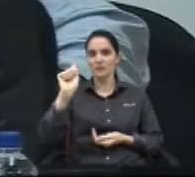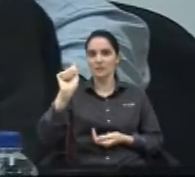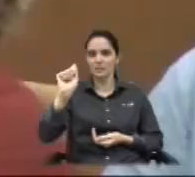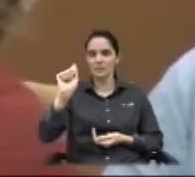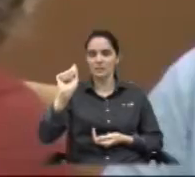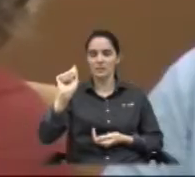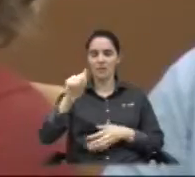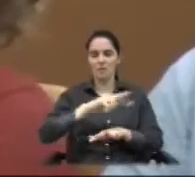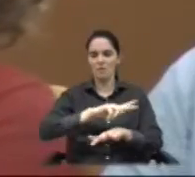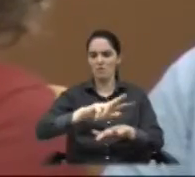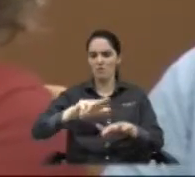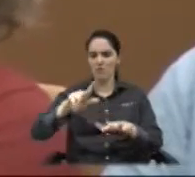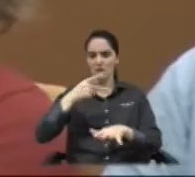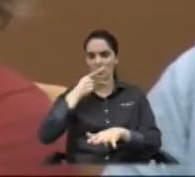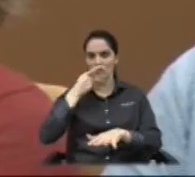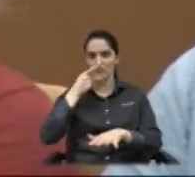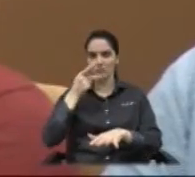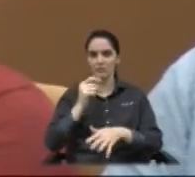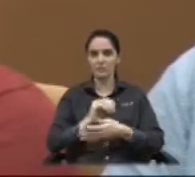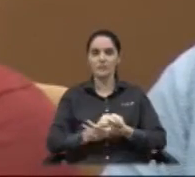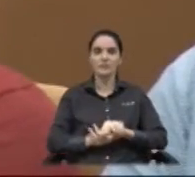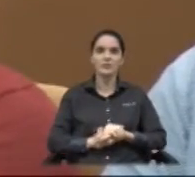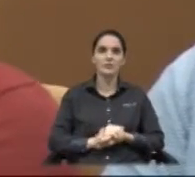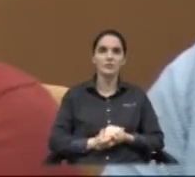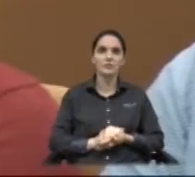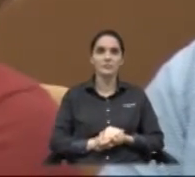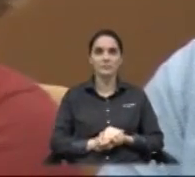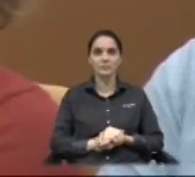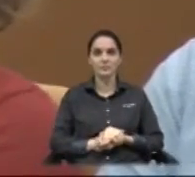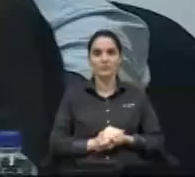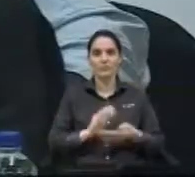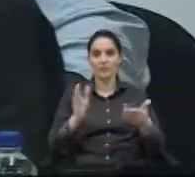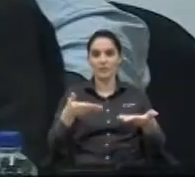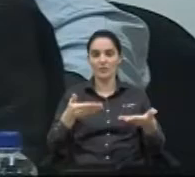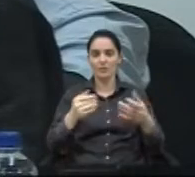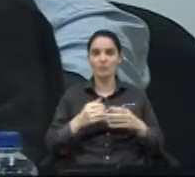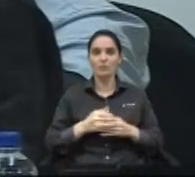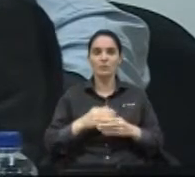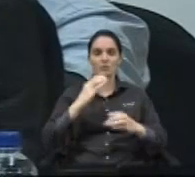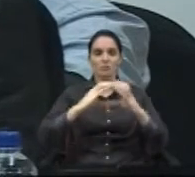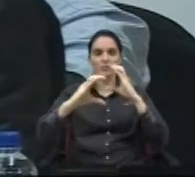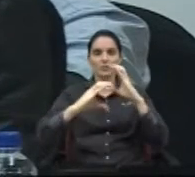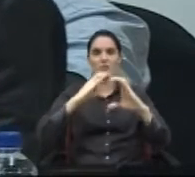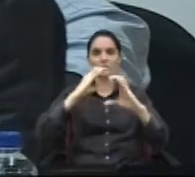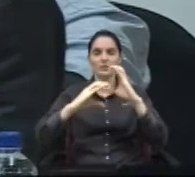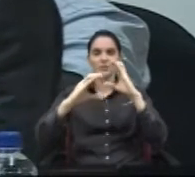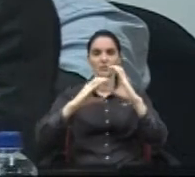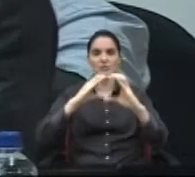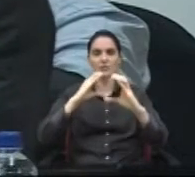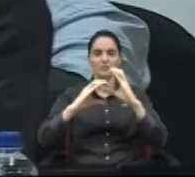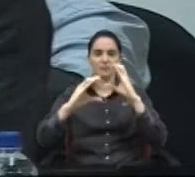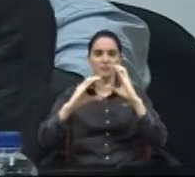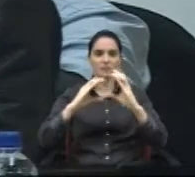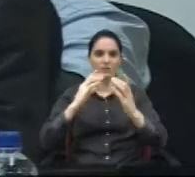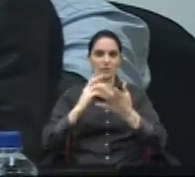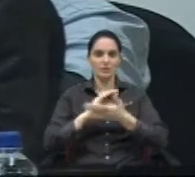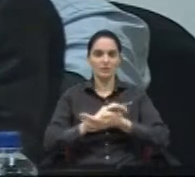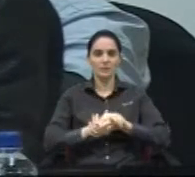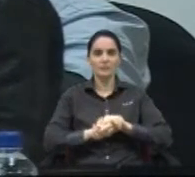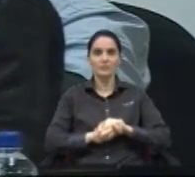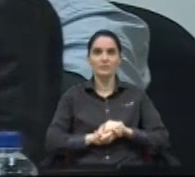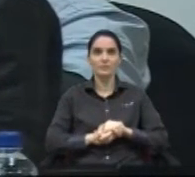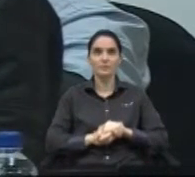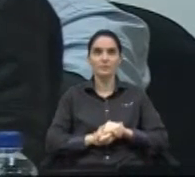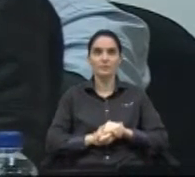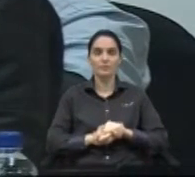Mayra falou, né? E a gente canta a musiquinha, é o dia de cantar a musiquinha, viu, Ronei? Para Nissim. Como não fui